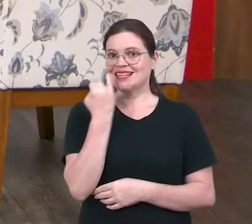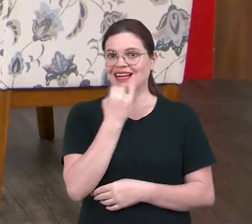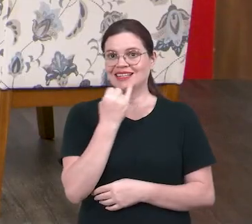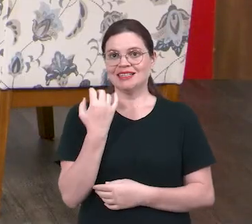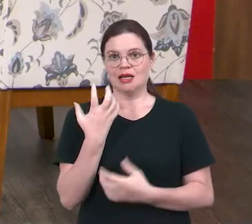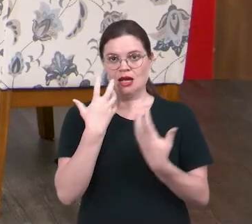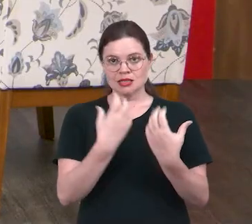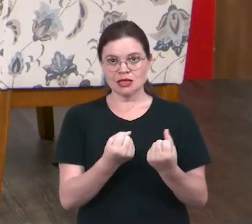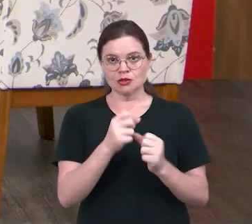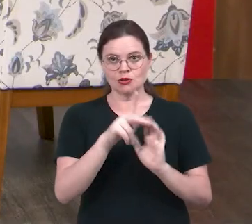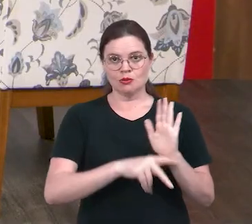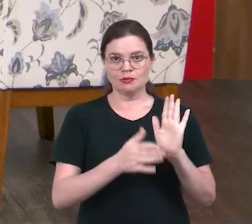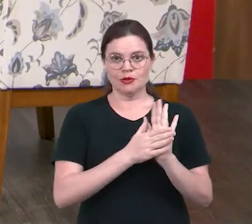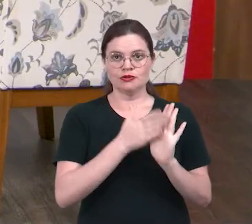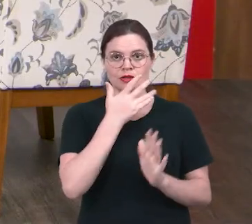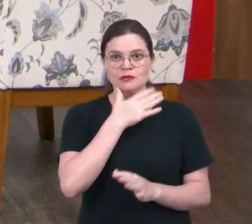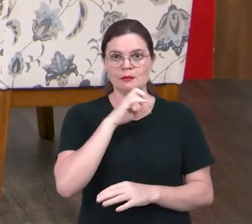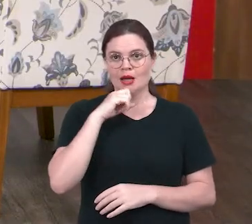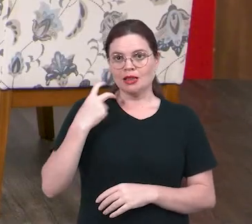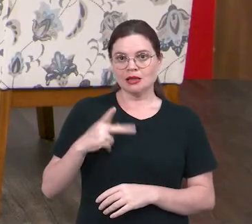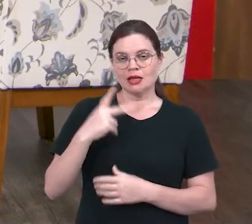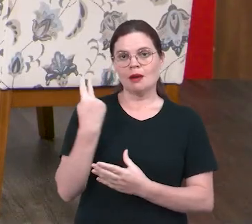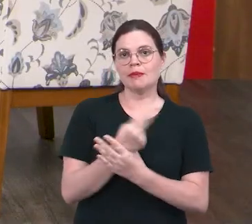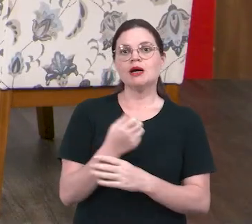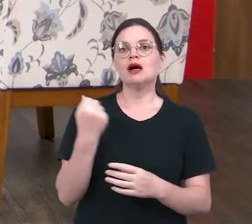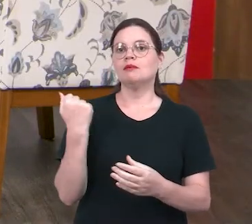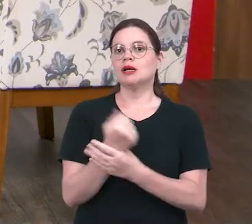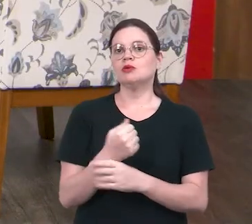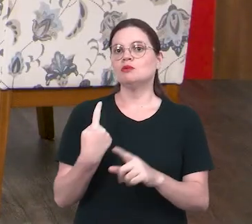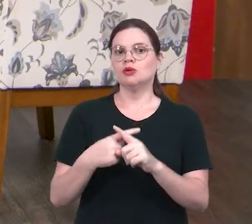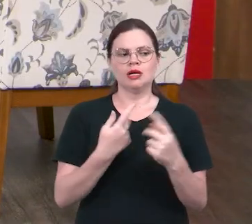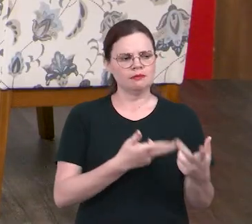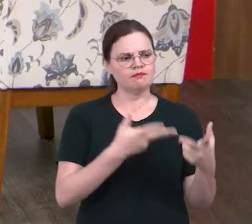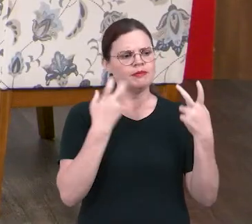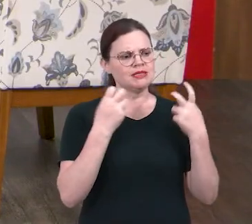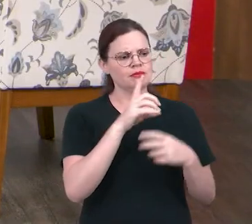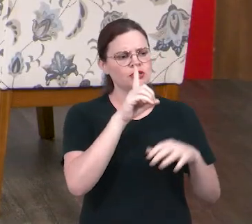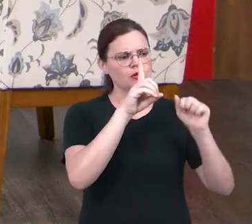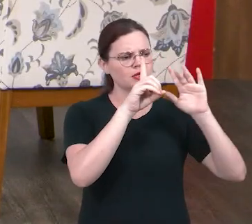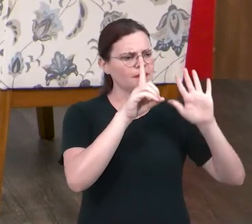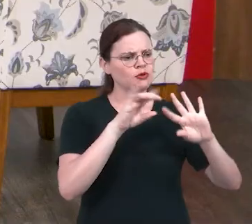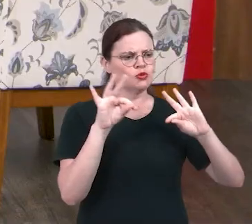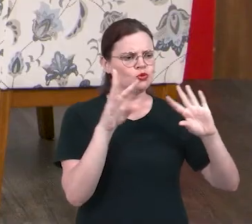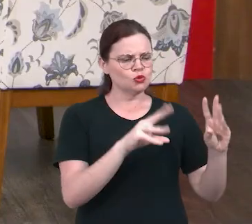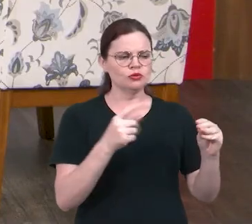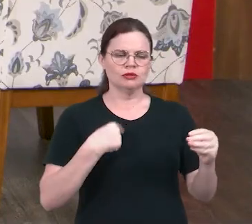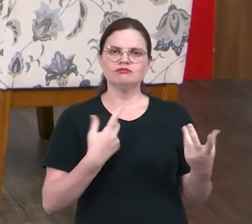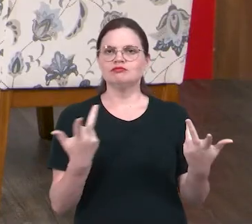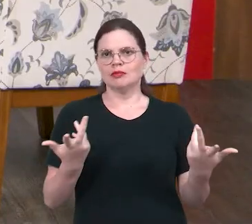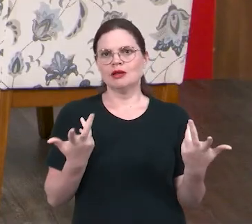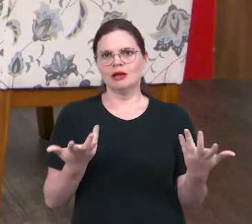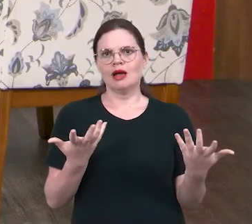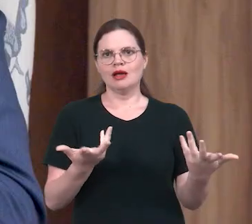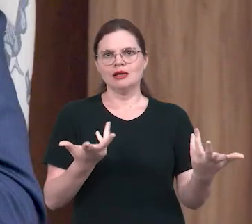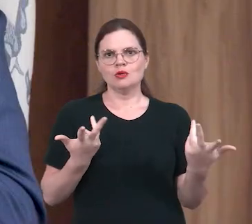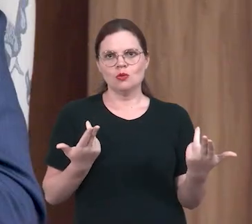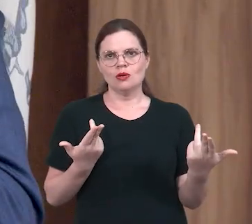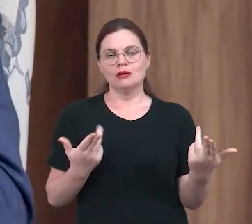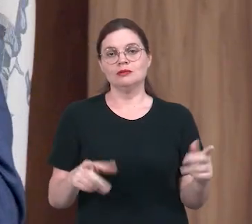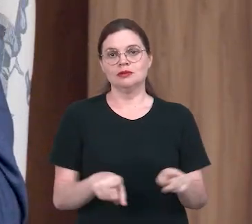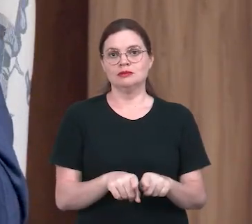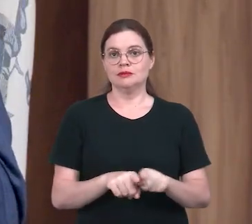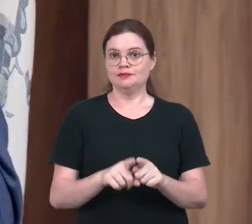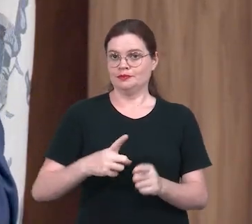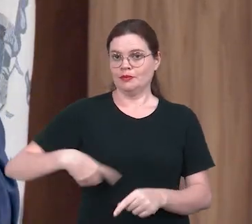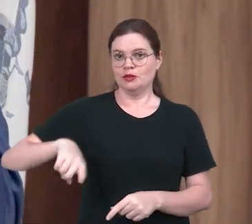o plano do pai. Os nossos filhos precisam de saber que Deus tem um plano para a nossa vida. Porque